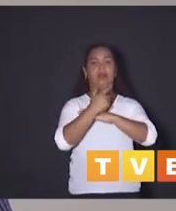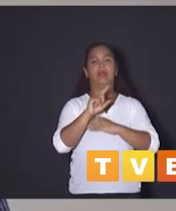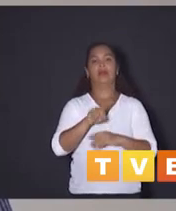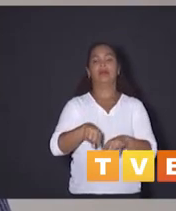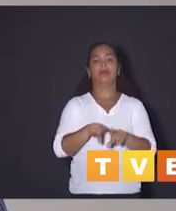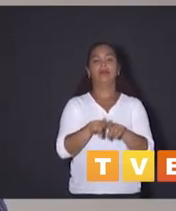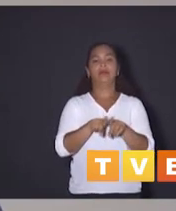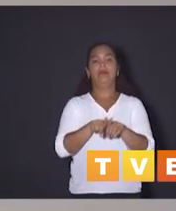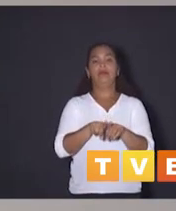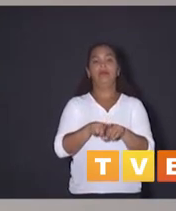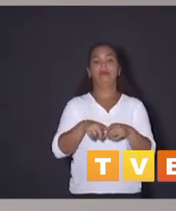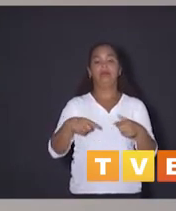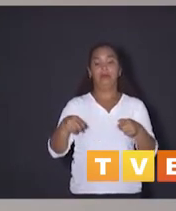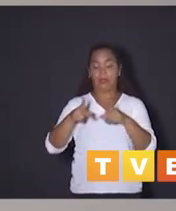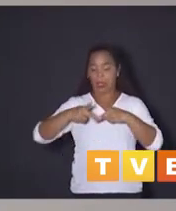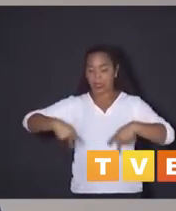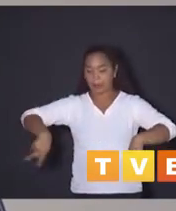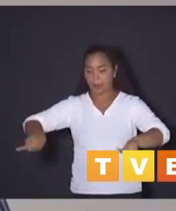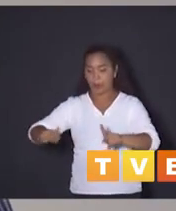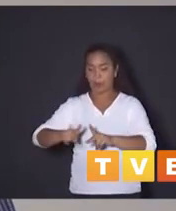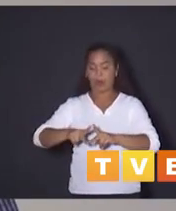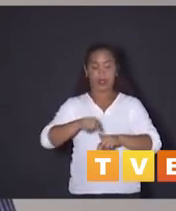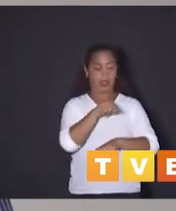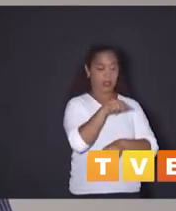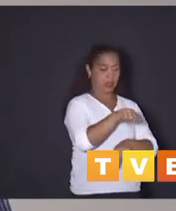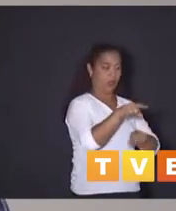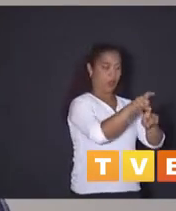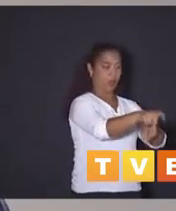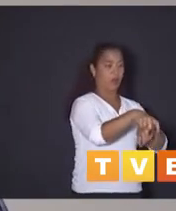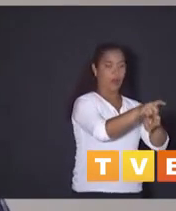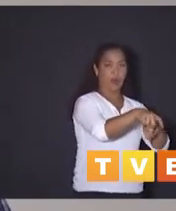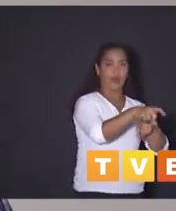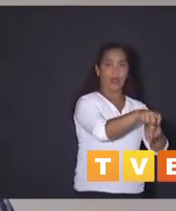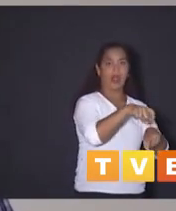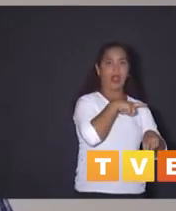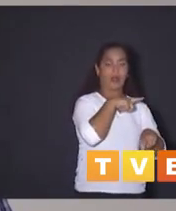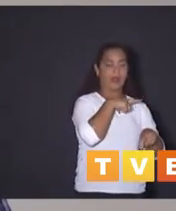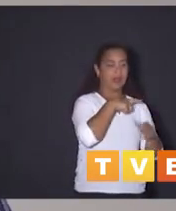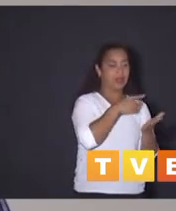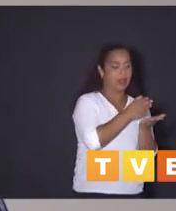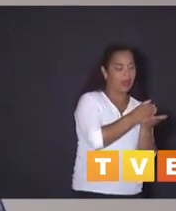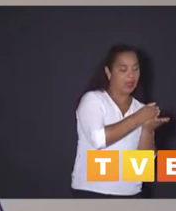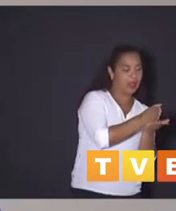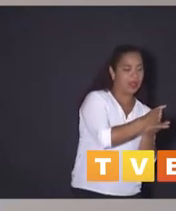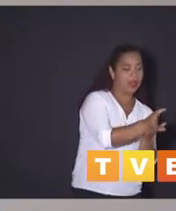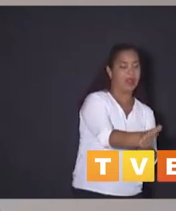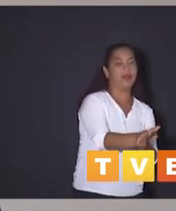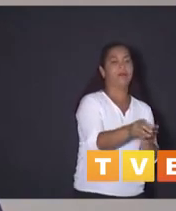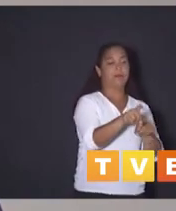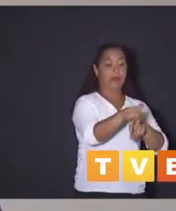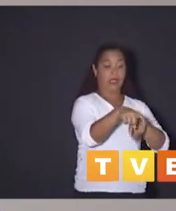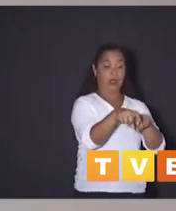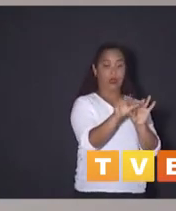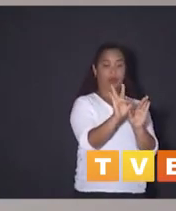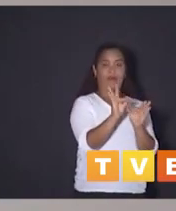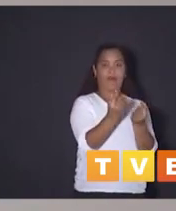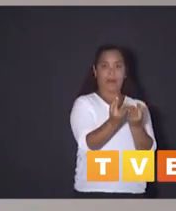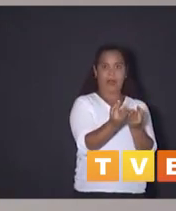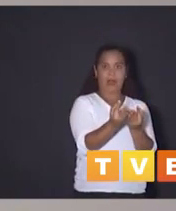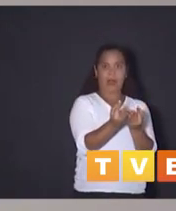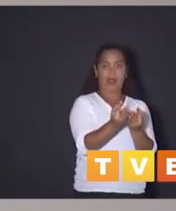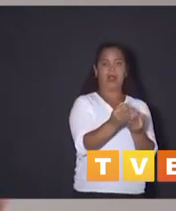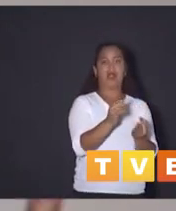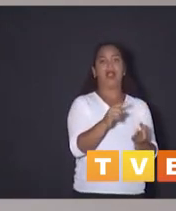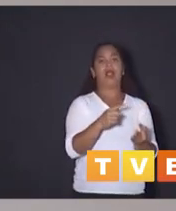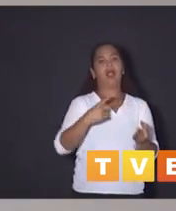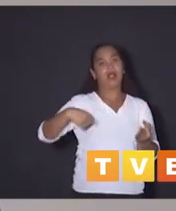dentro dessa população que vive no meio rural e aí tem um segmento social importante chamar de agricultura familiar é um segmento social